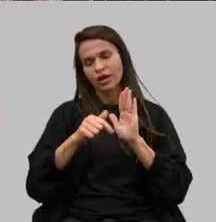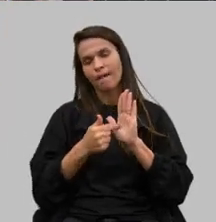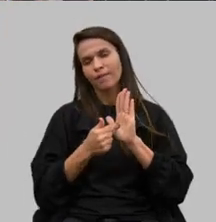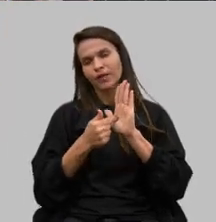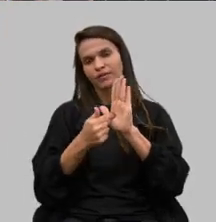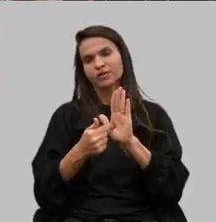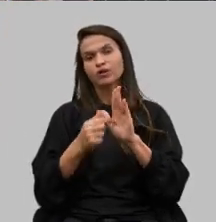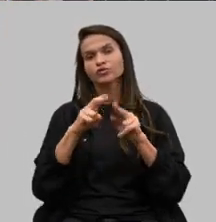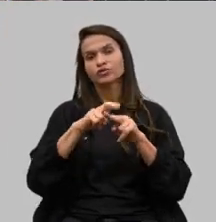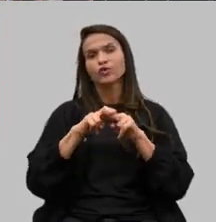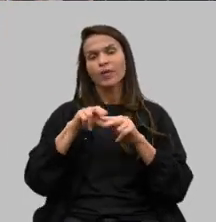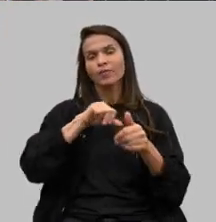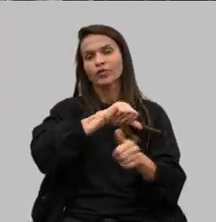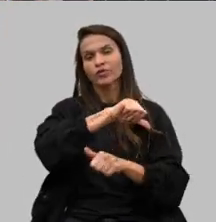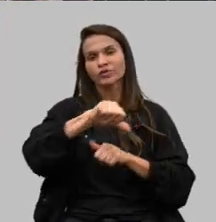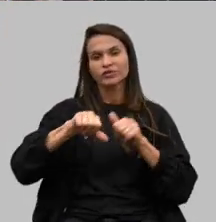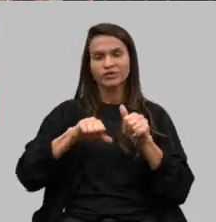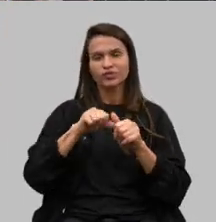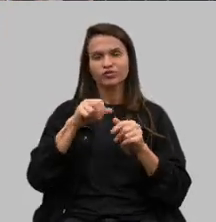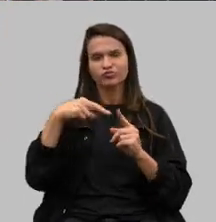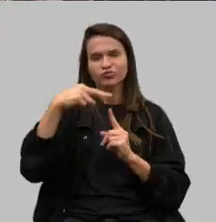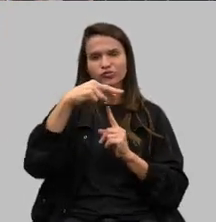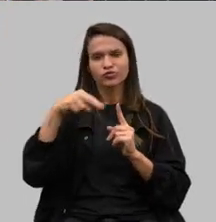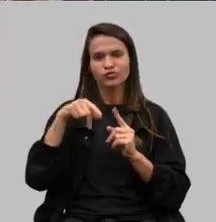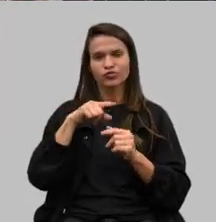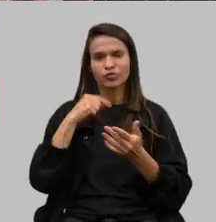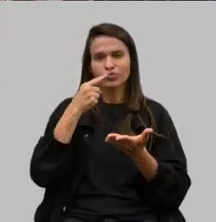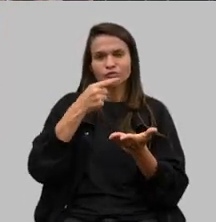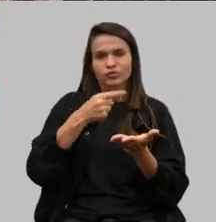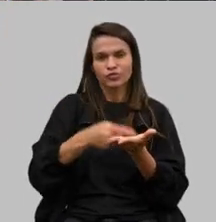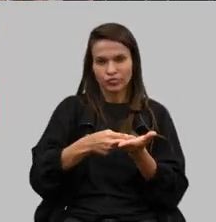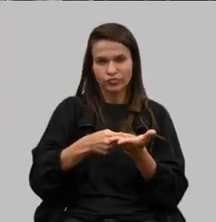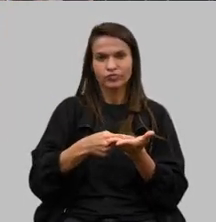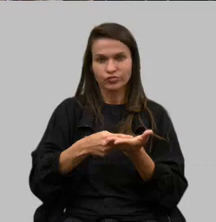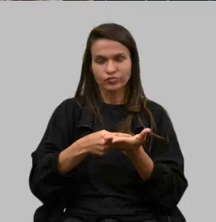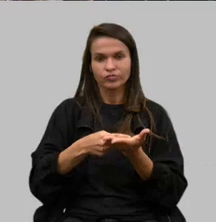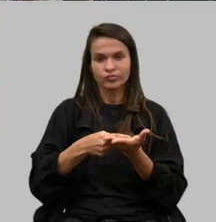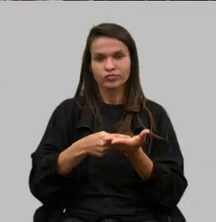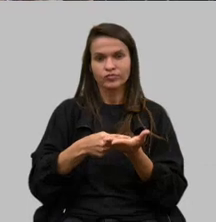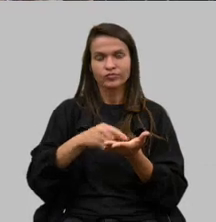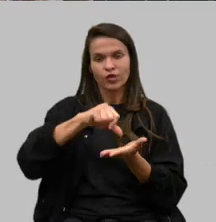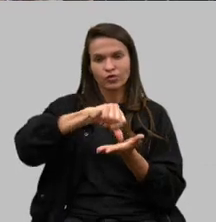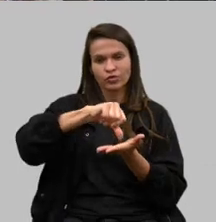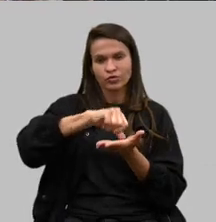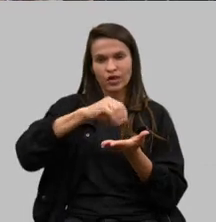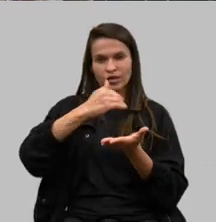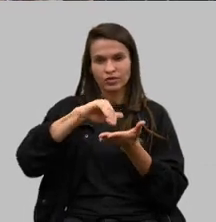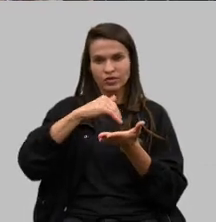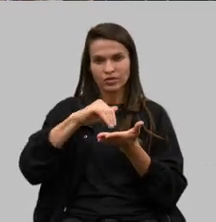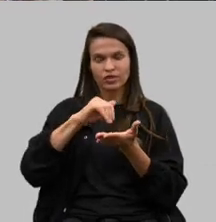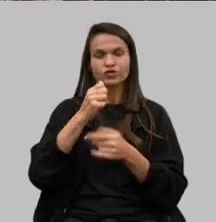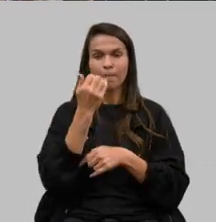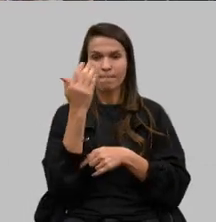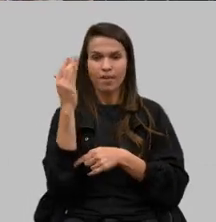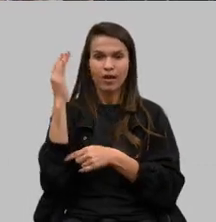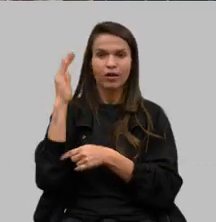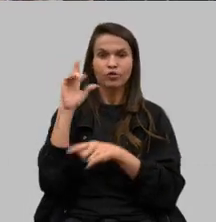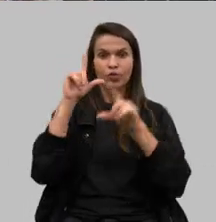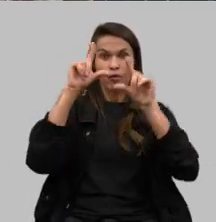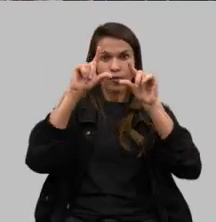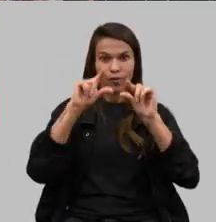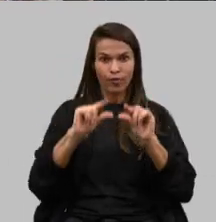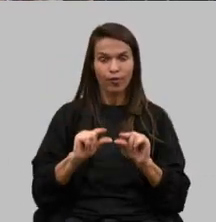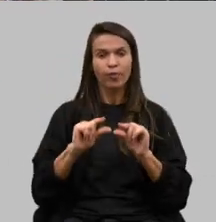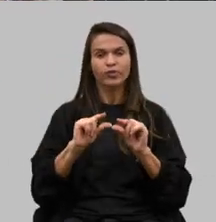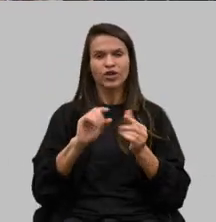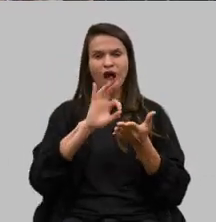sobre a mudança de concepção que nós estamos estabelecendo nos termos de ajustamento e conduta na Secretaria de Meio Ambiente com uma redução expressiva de